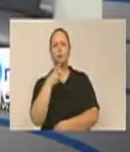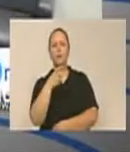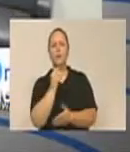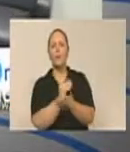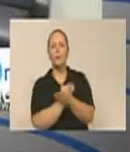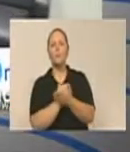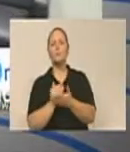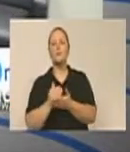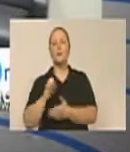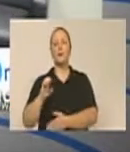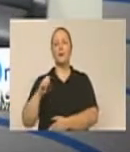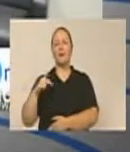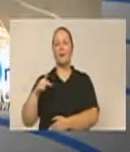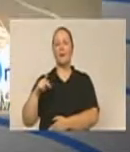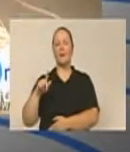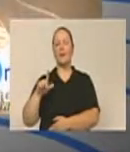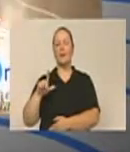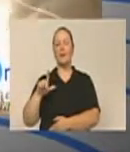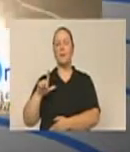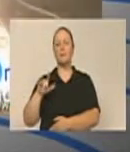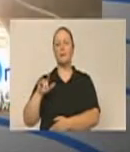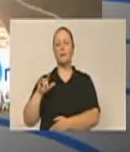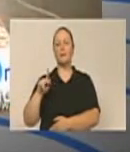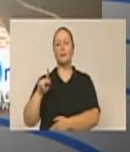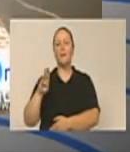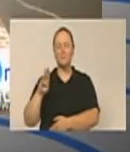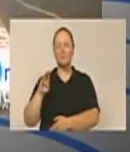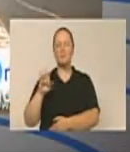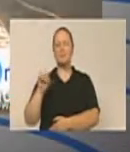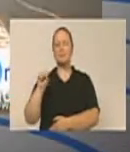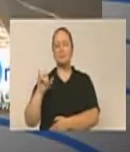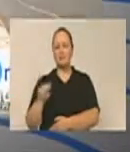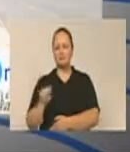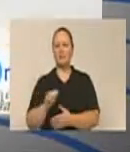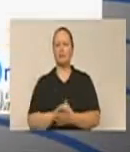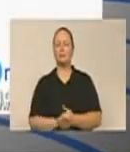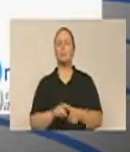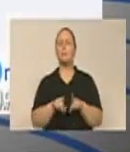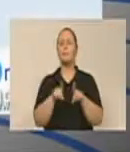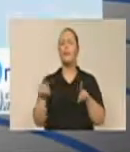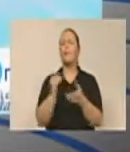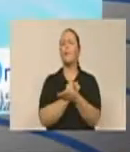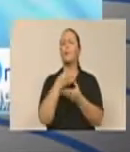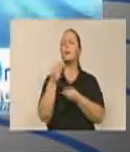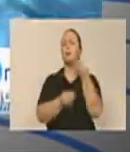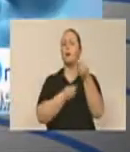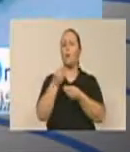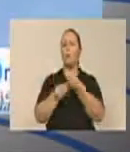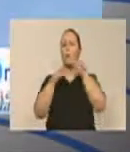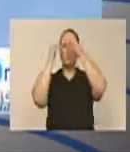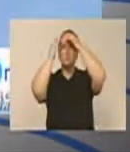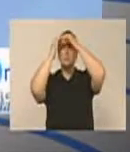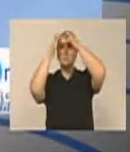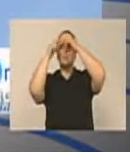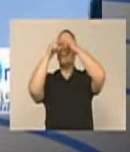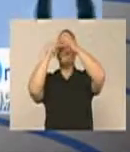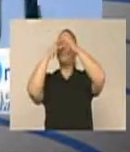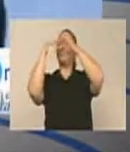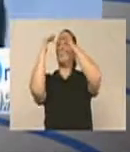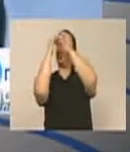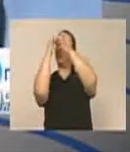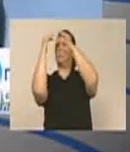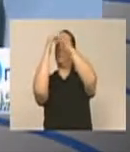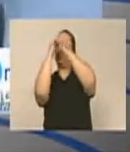rigidez muscular e pelos abalos musculares. Essas convulsões acontecem quando o cérebro tem atividades elétricas desorganizadas.